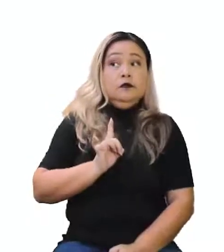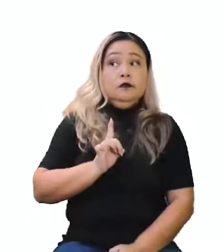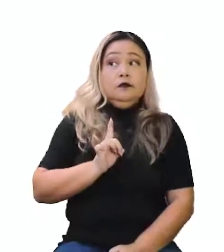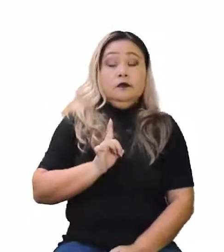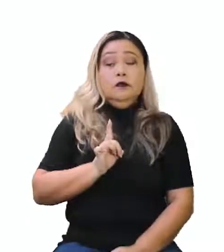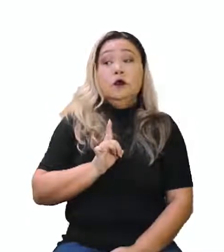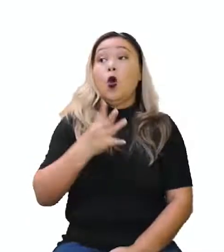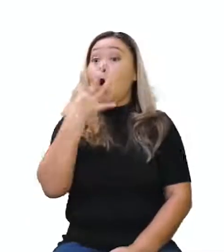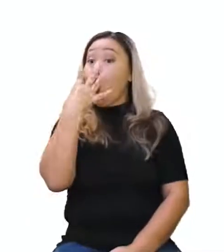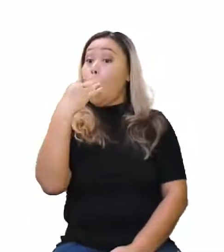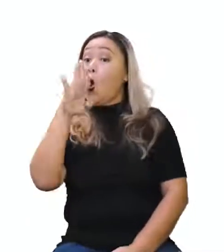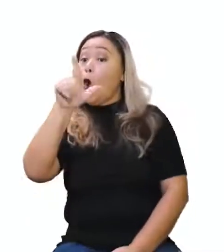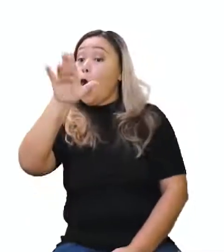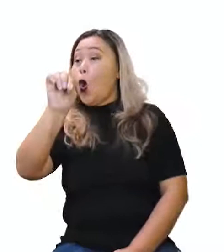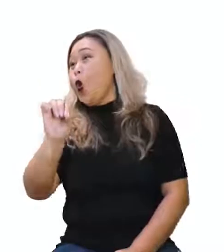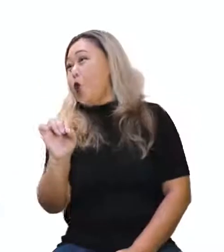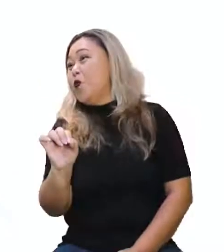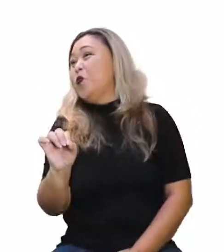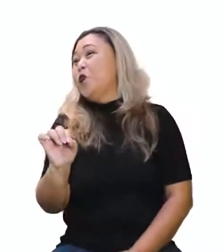um lobo.